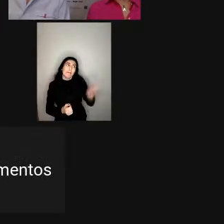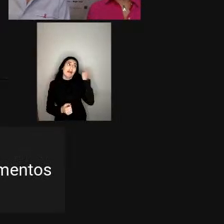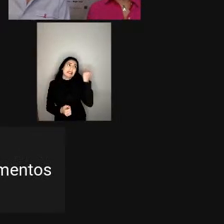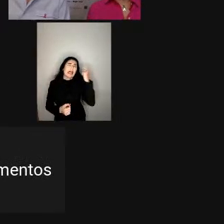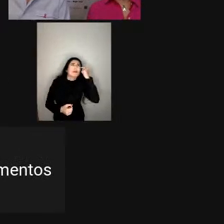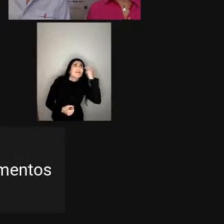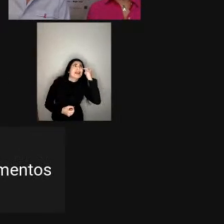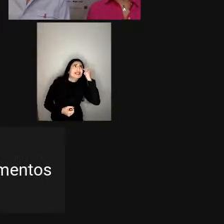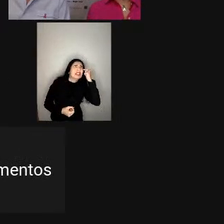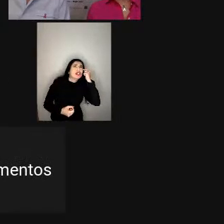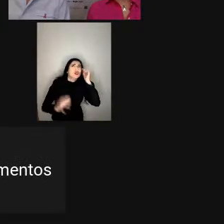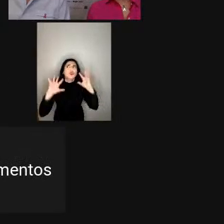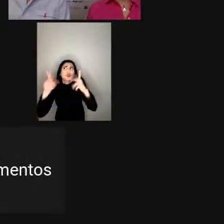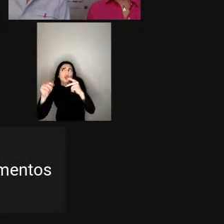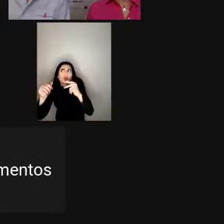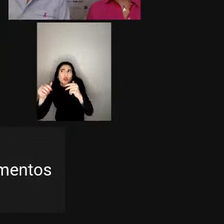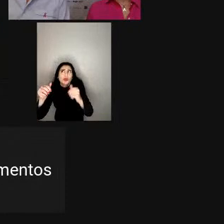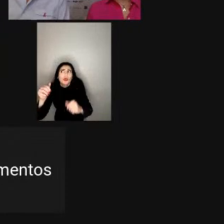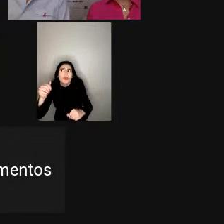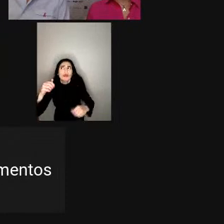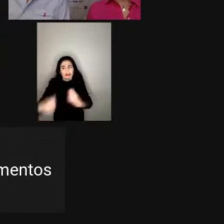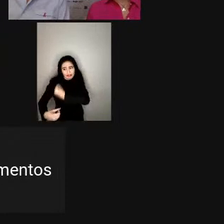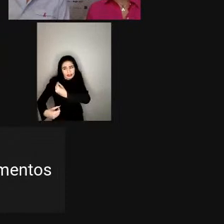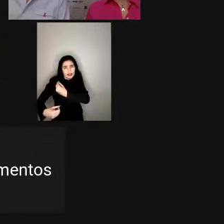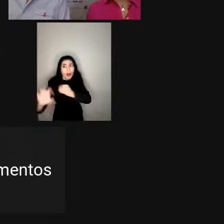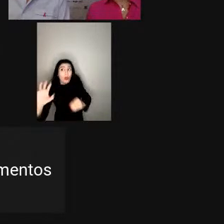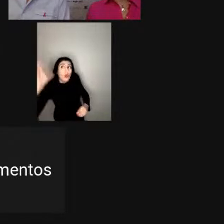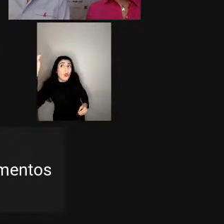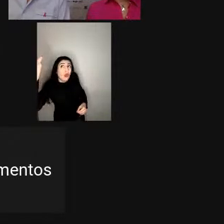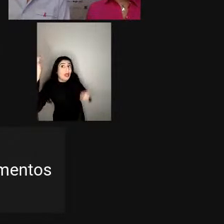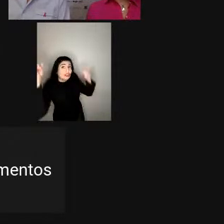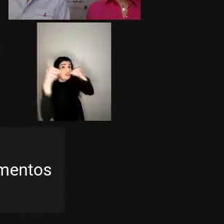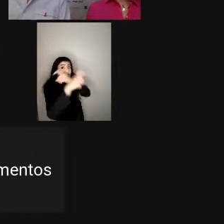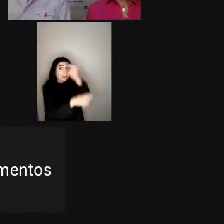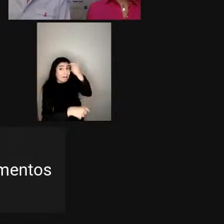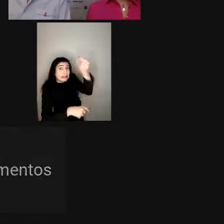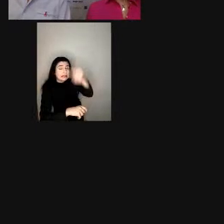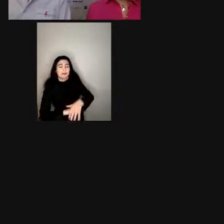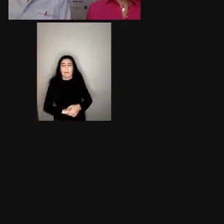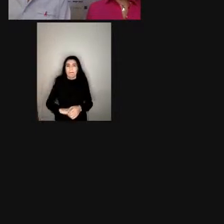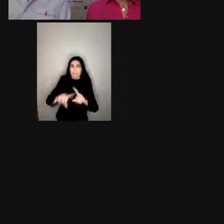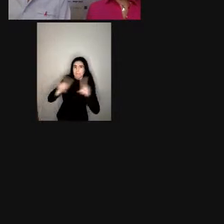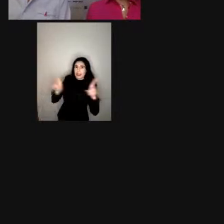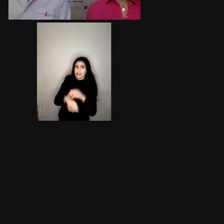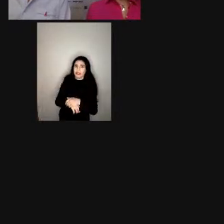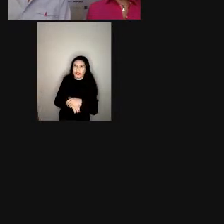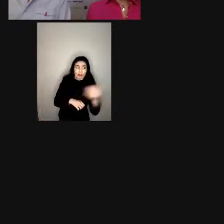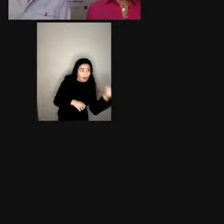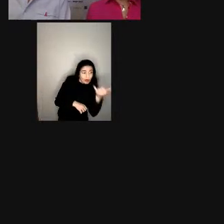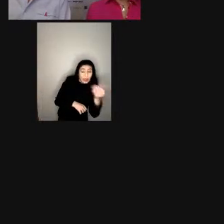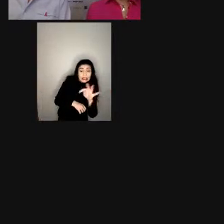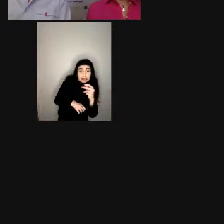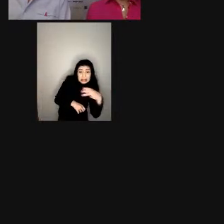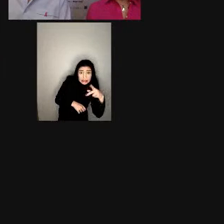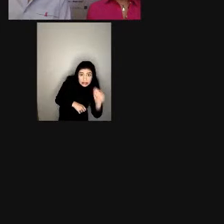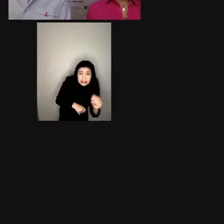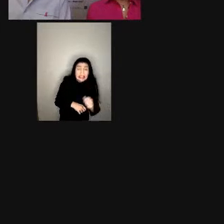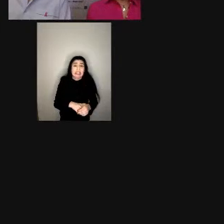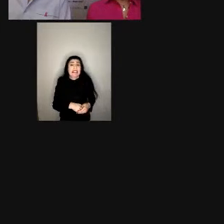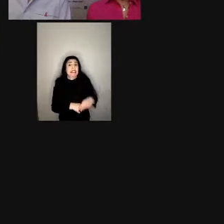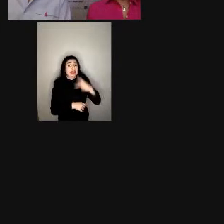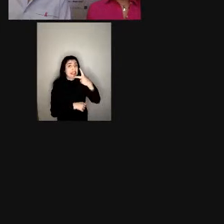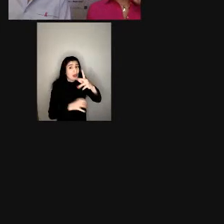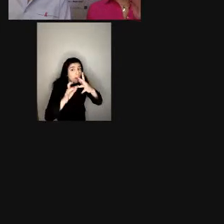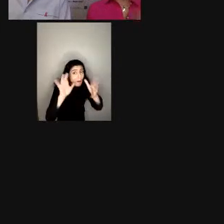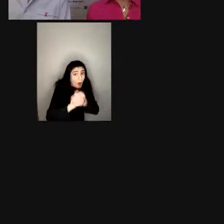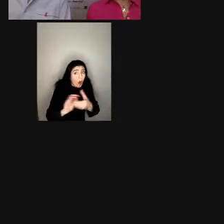dizer a vocês que o doutor Sérgio me chamou um determinado dia e disse: ô, Tânia, seu marido está no fundo do poço, é você